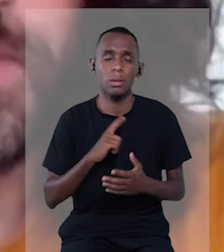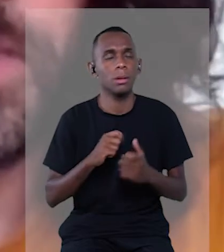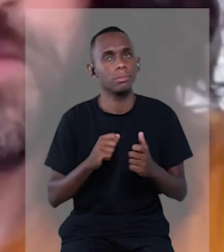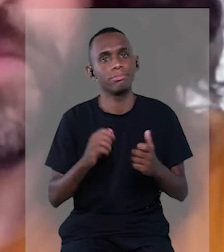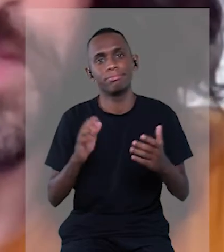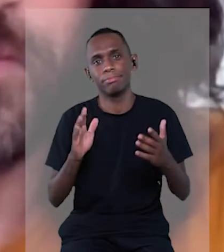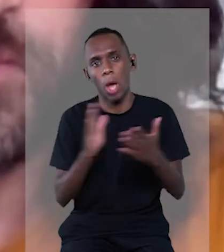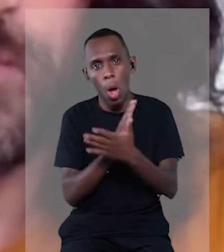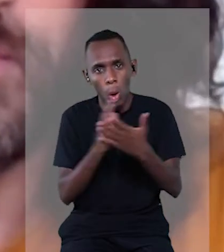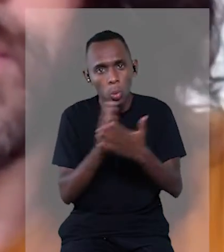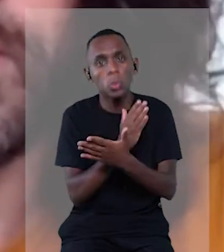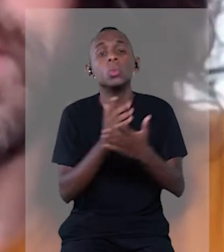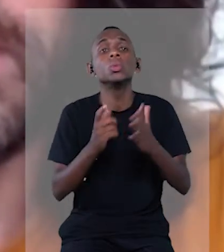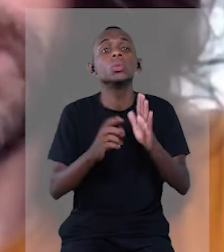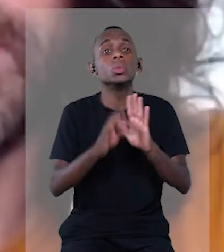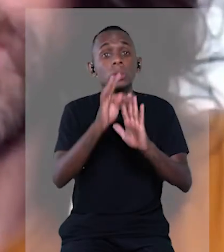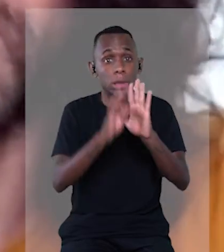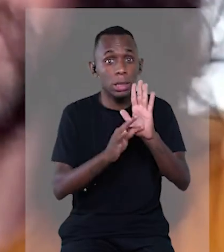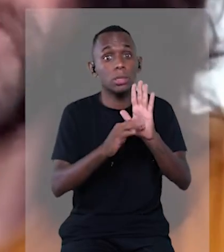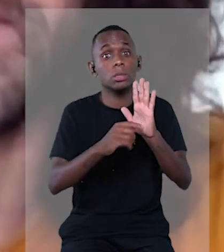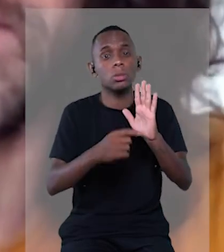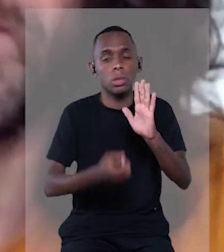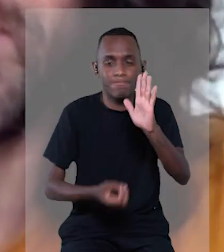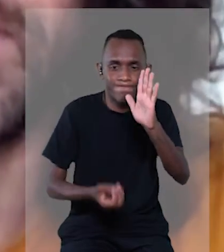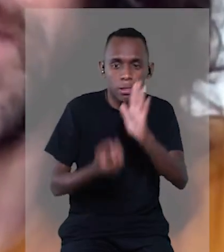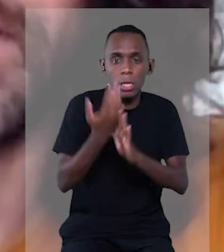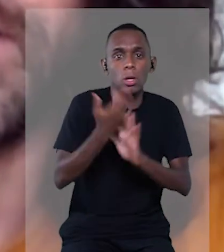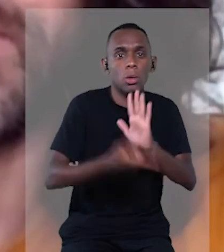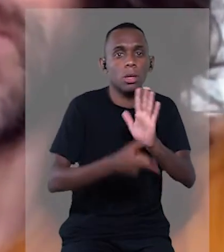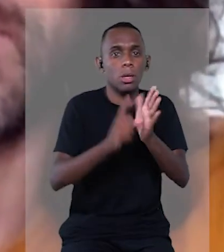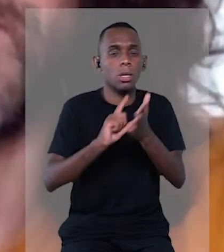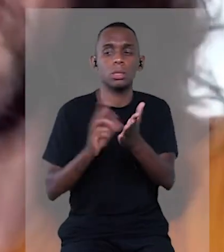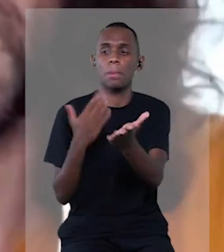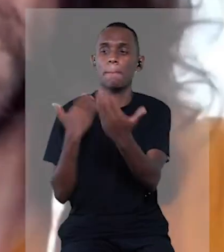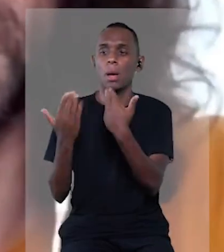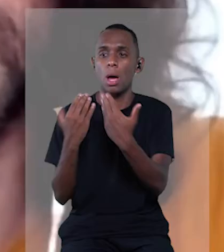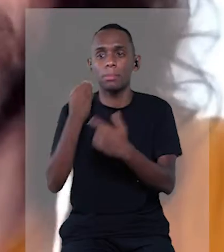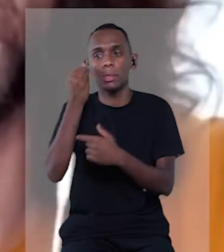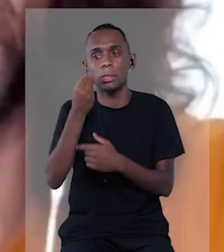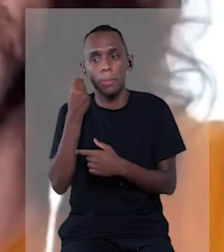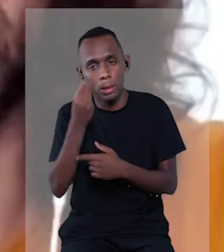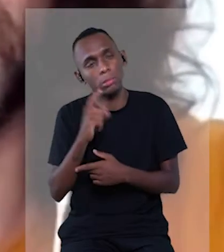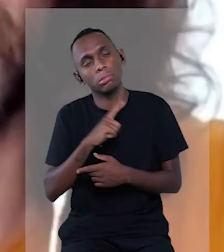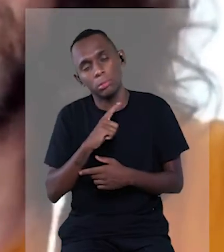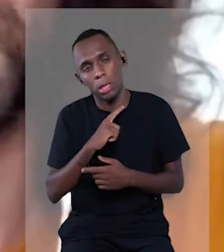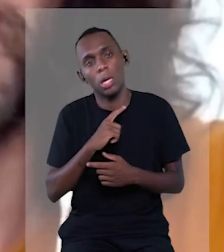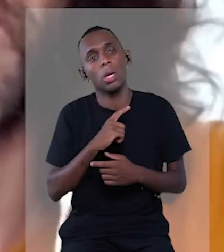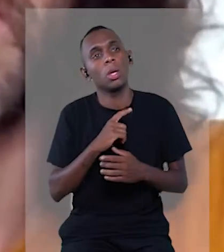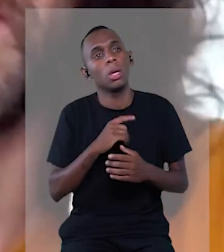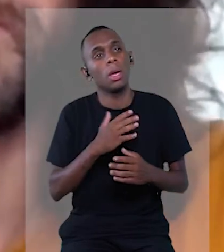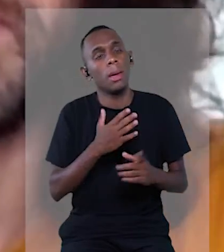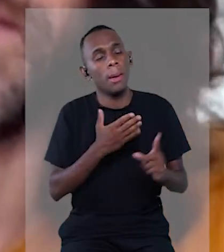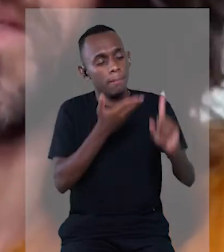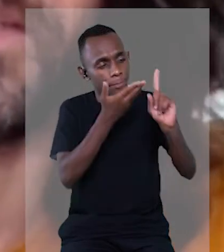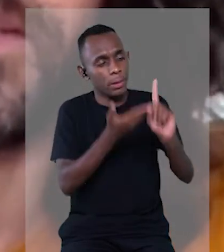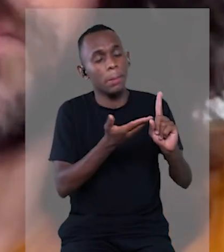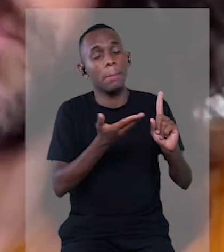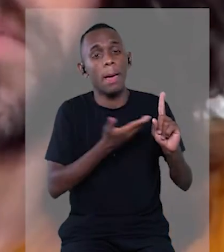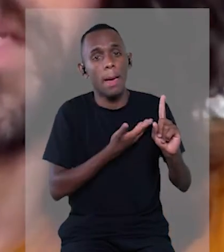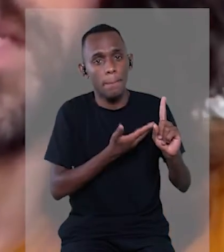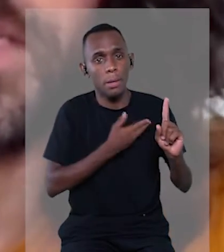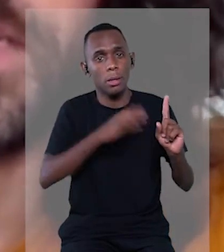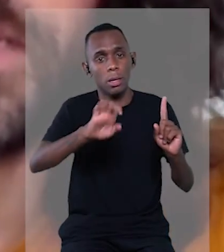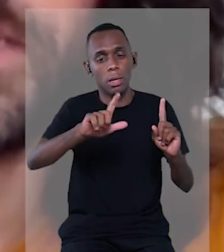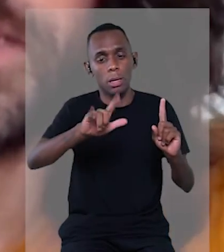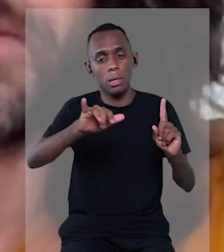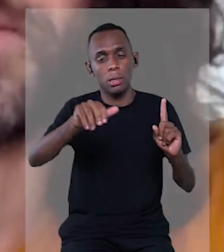Tem muitos textos, né, que surgiram a partir de conversas e da convivência que eu tenho com uma amiga minha